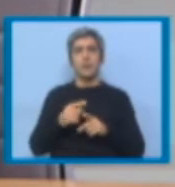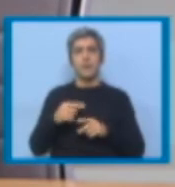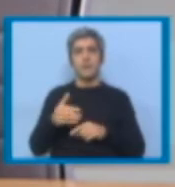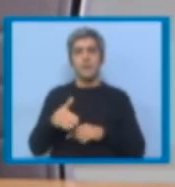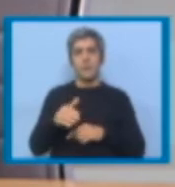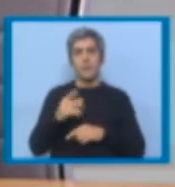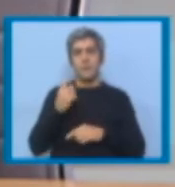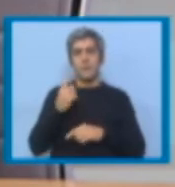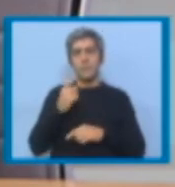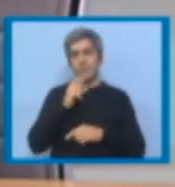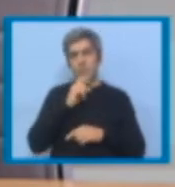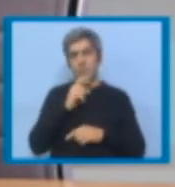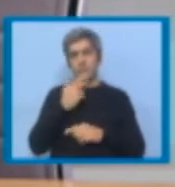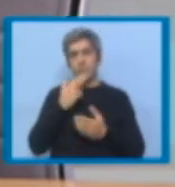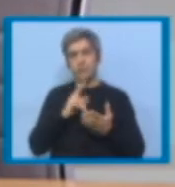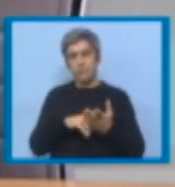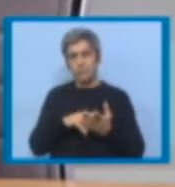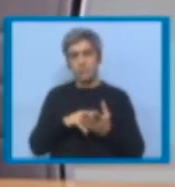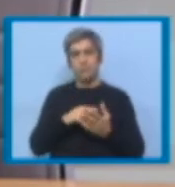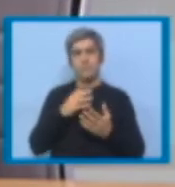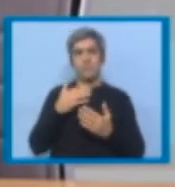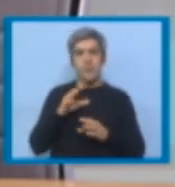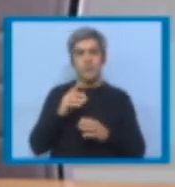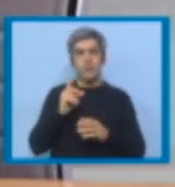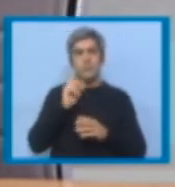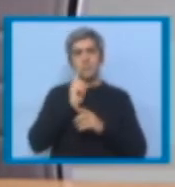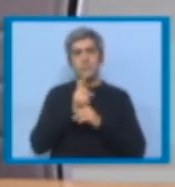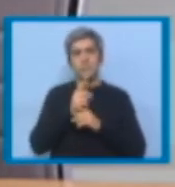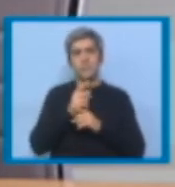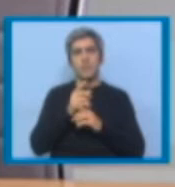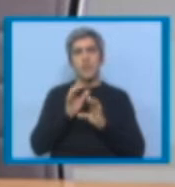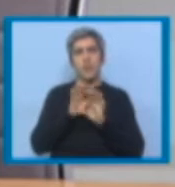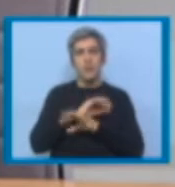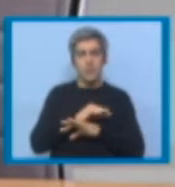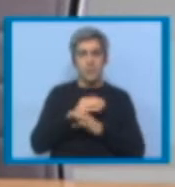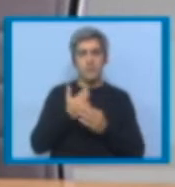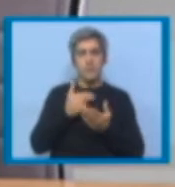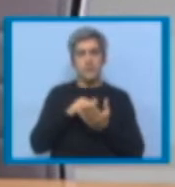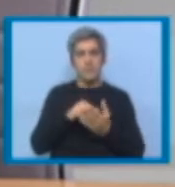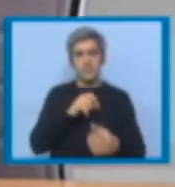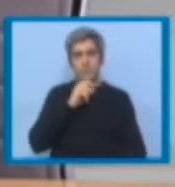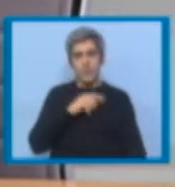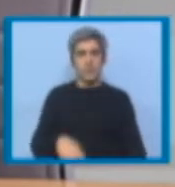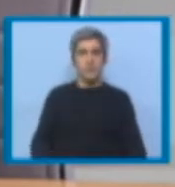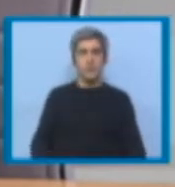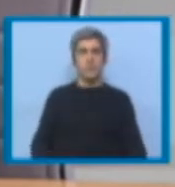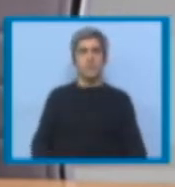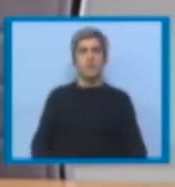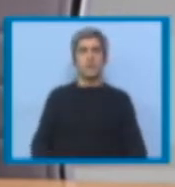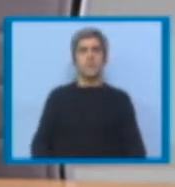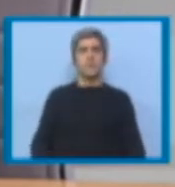ação que pode ser também efetiva, mas igualmente discreta, de presença. E não,